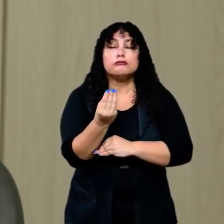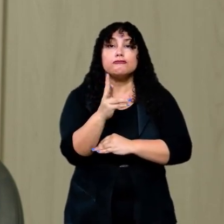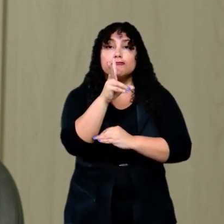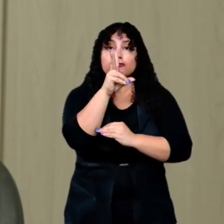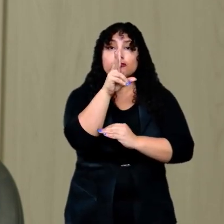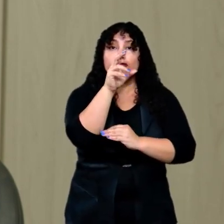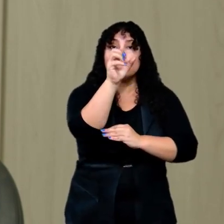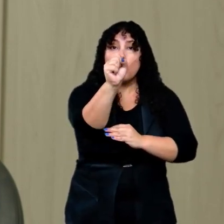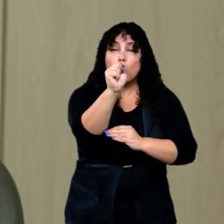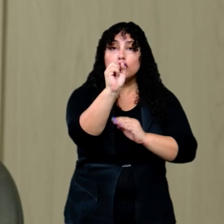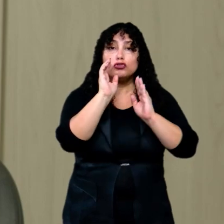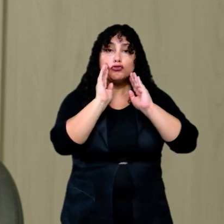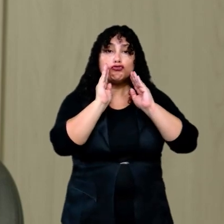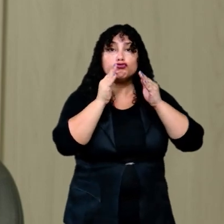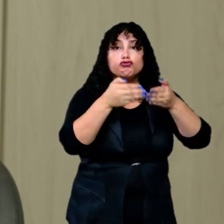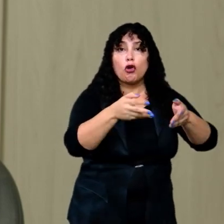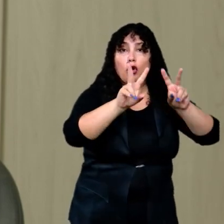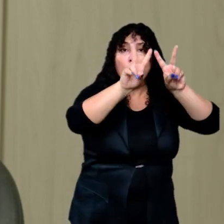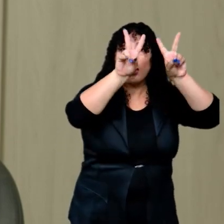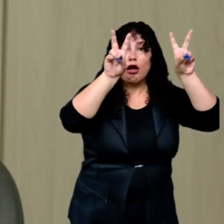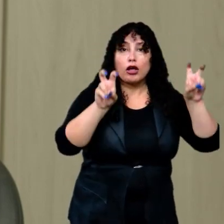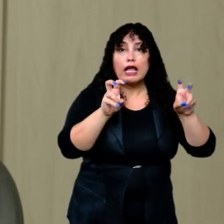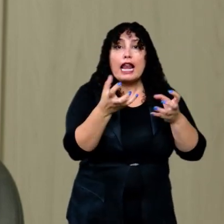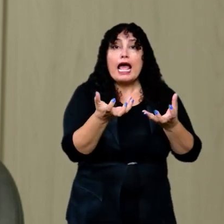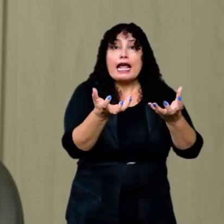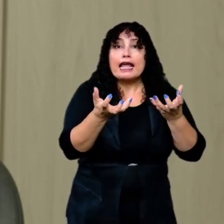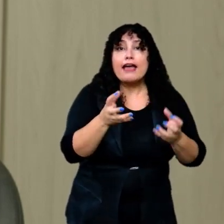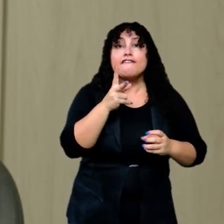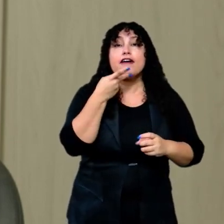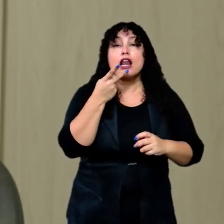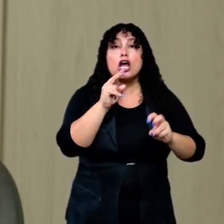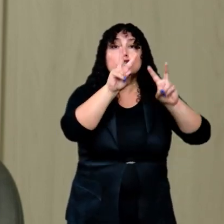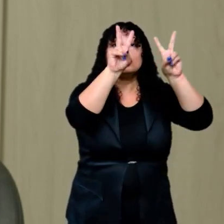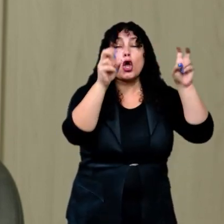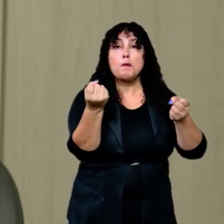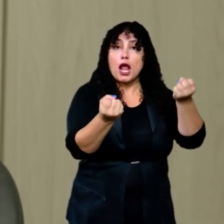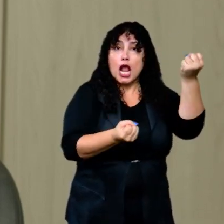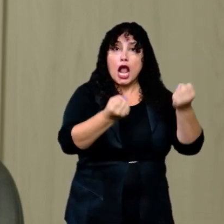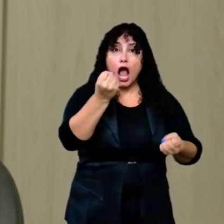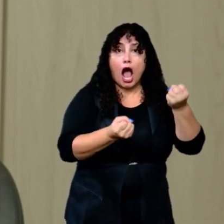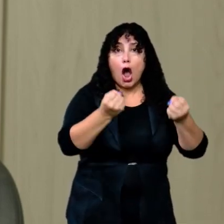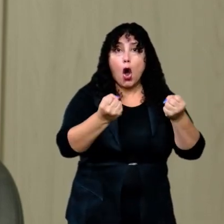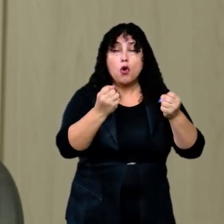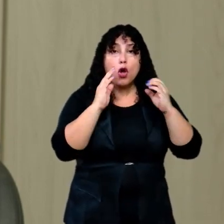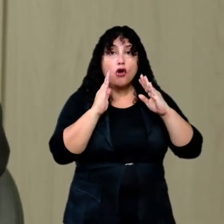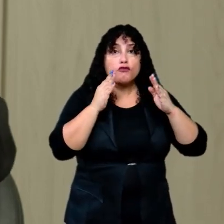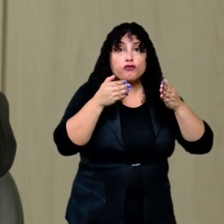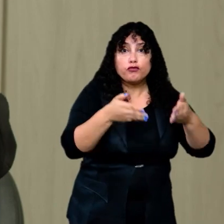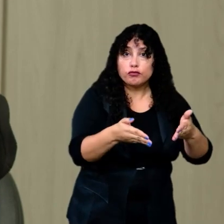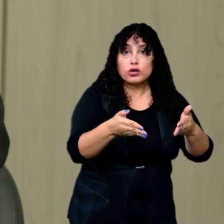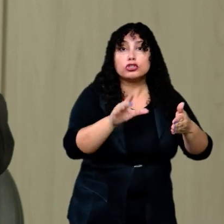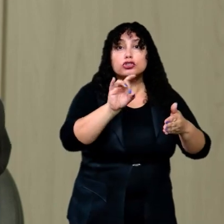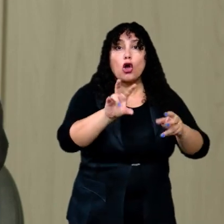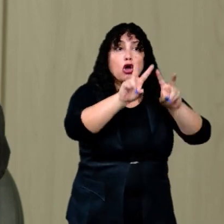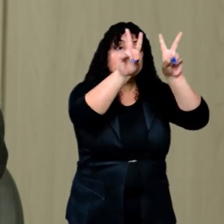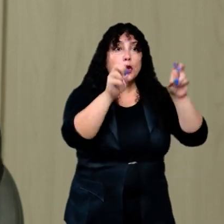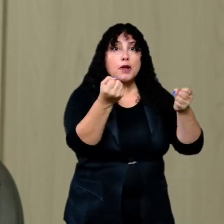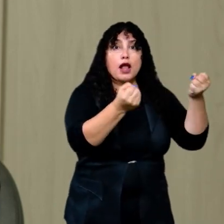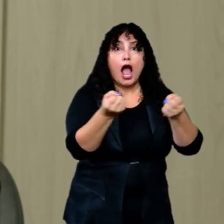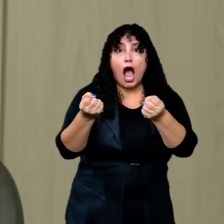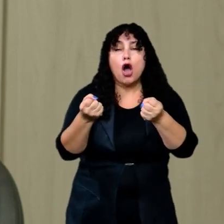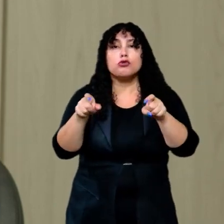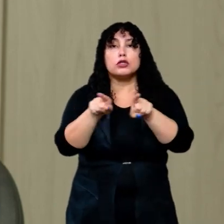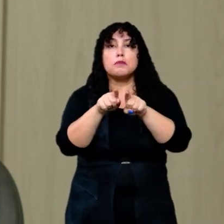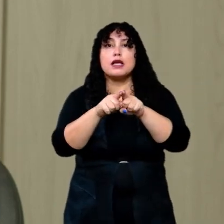intenso sobre um determinado assunto. Então, ela só quer falar sobre carros. Agora, não é só qualquer carro. Ela quer falar somente sobre os carros de Fórmula